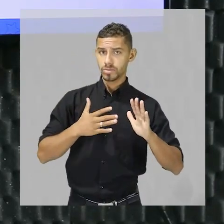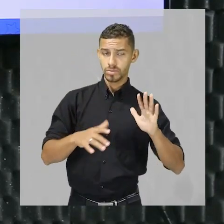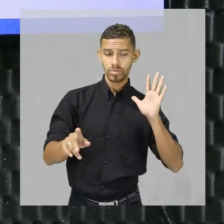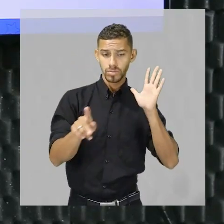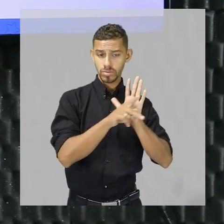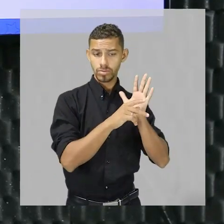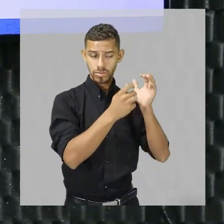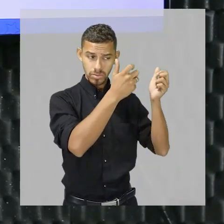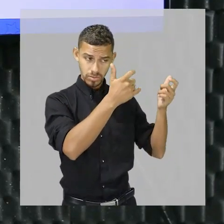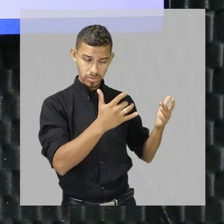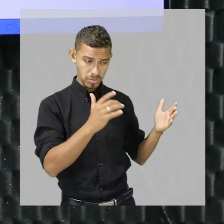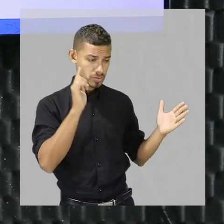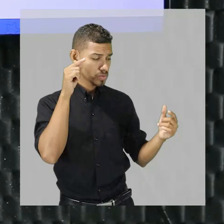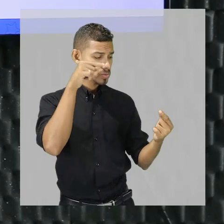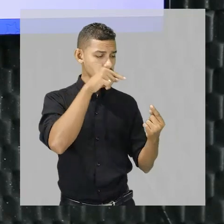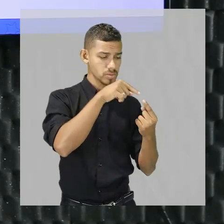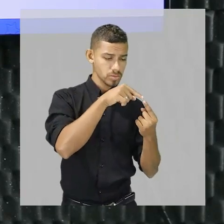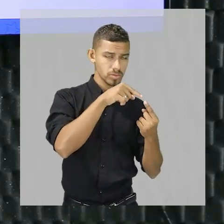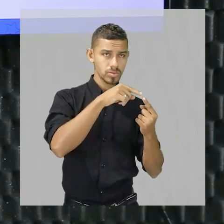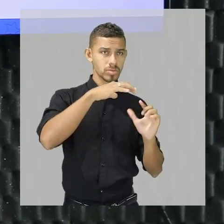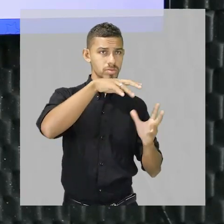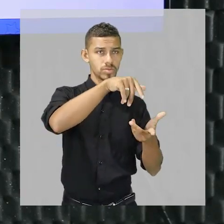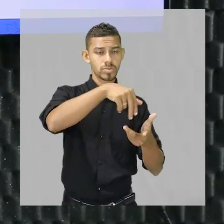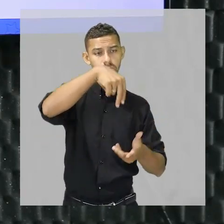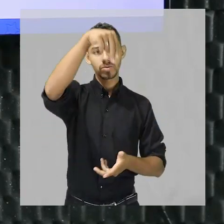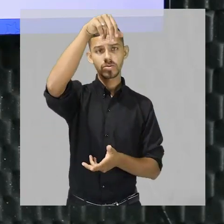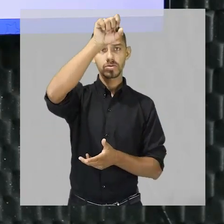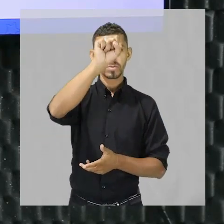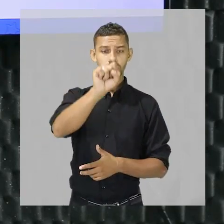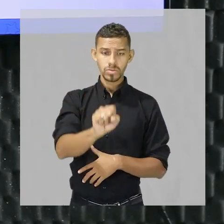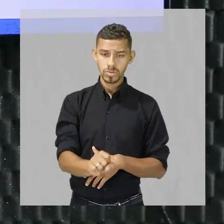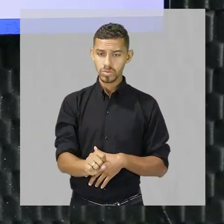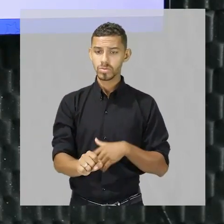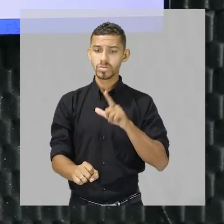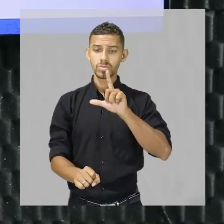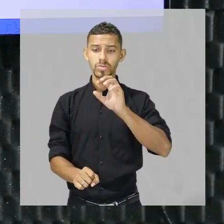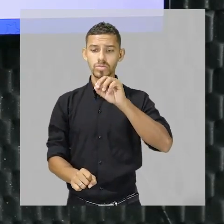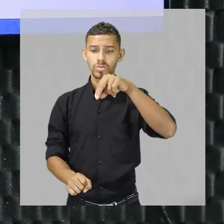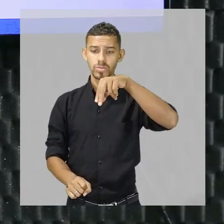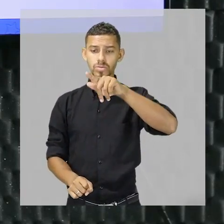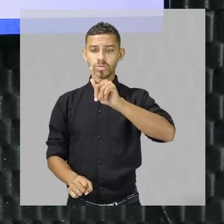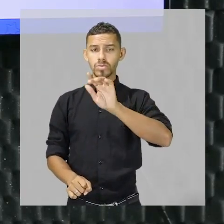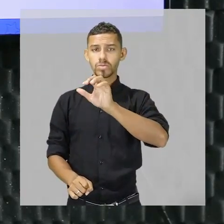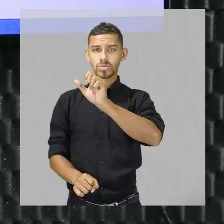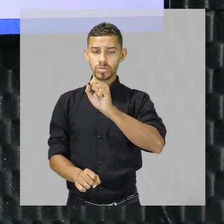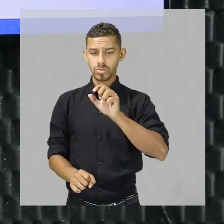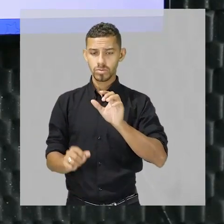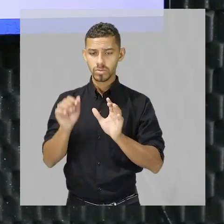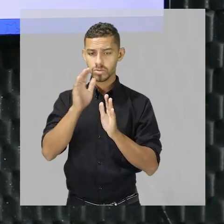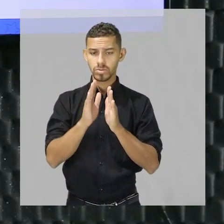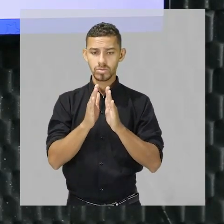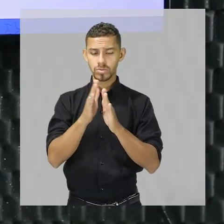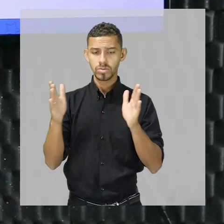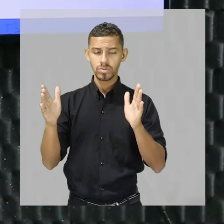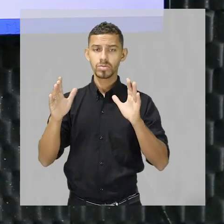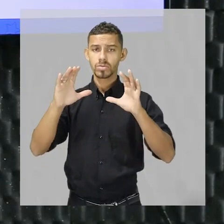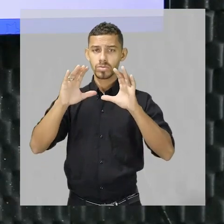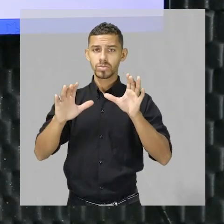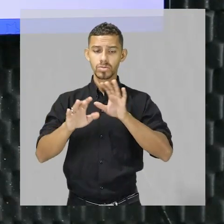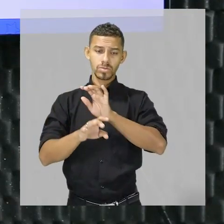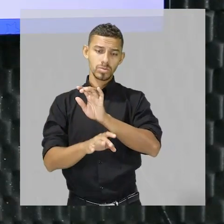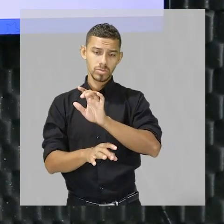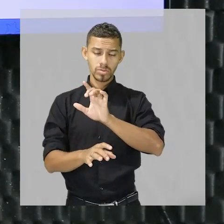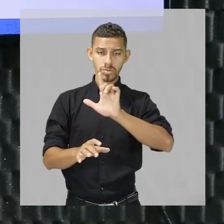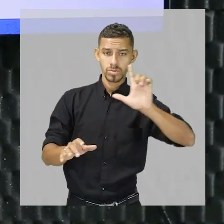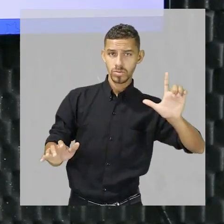tomando por base aí o centro da Terra, indo para o norte ou para o sul, e a longitude, tomando por base aí o meridiano de Greenwich, né, indo para